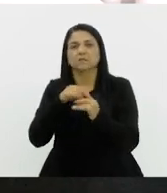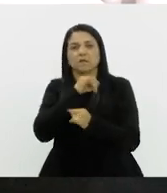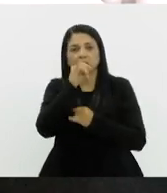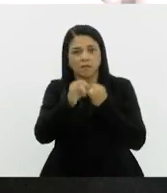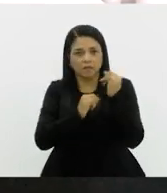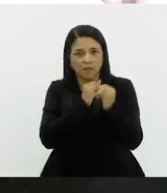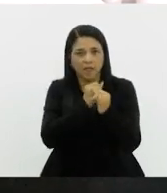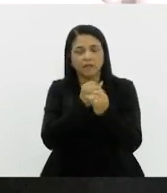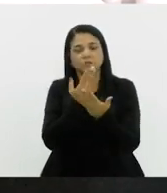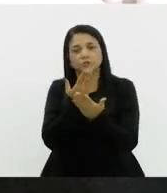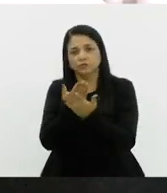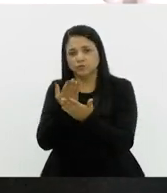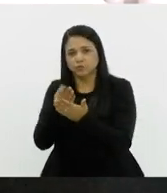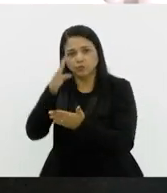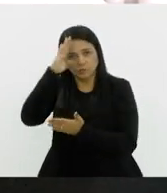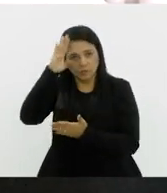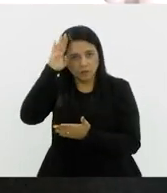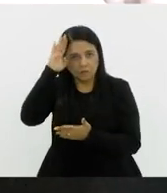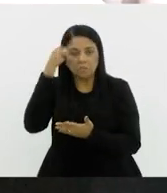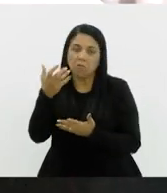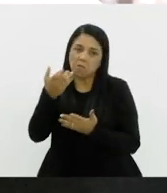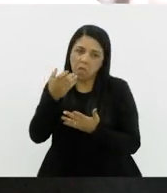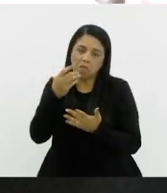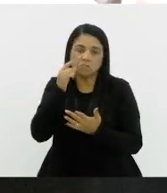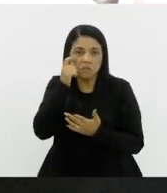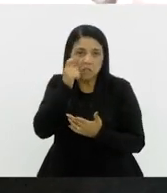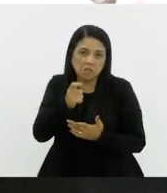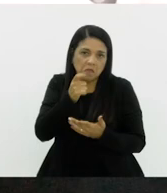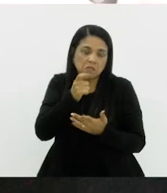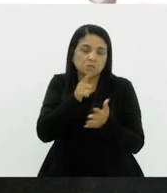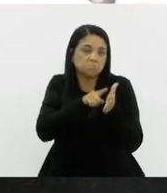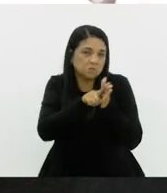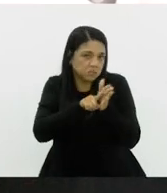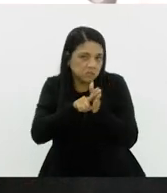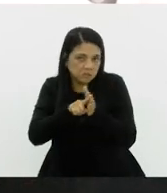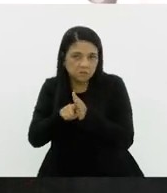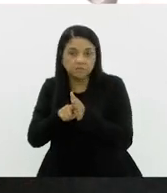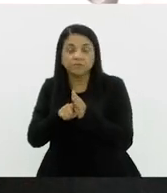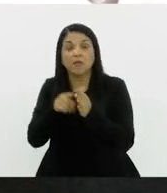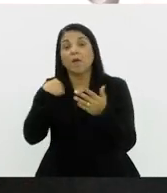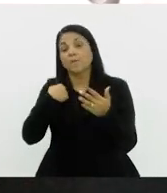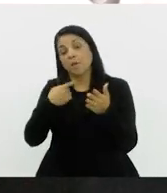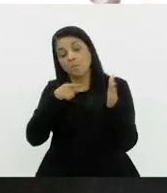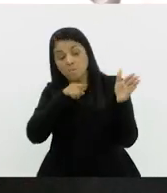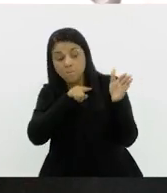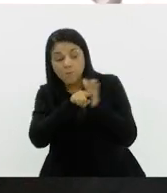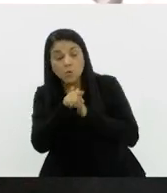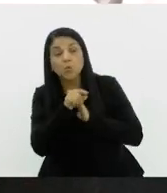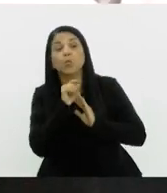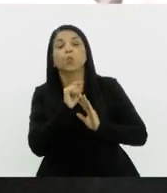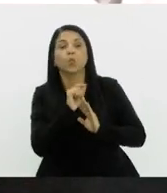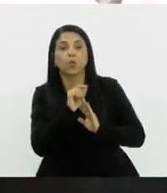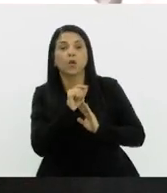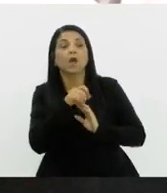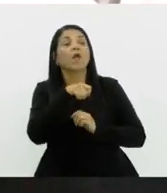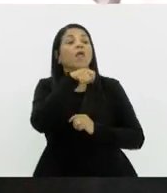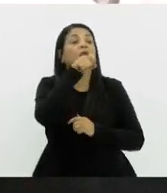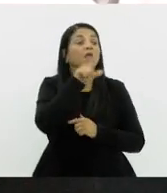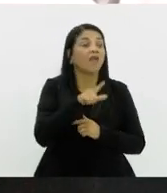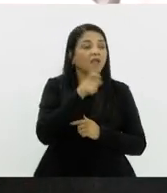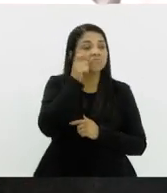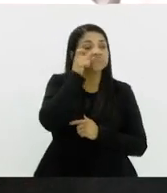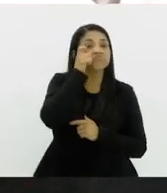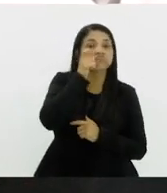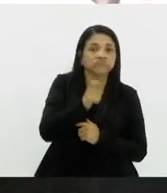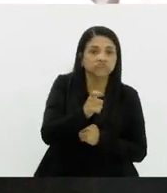acadêmicos, quem quiser pesquisar, pesquise. E a pergunta que fica, que eu coloco, é: a quem